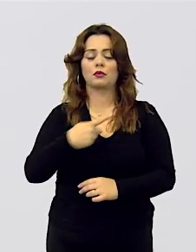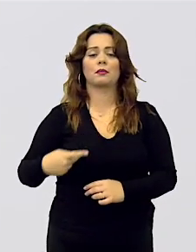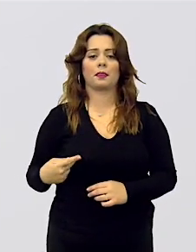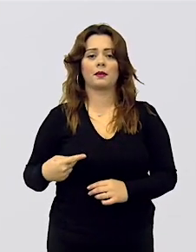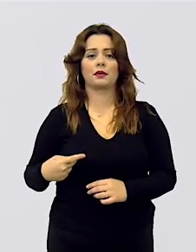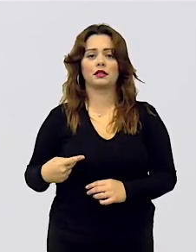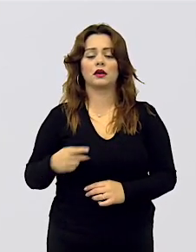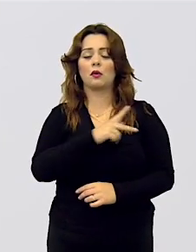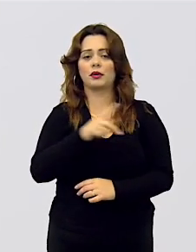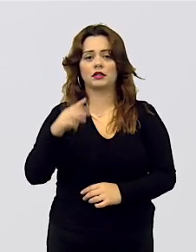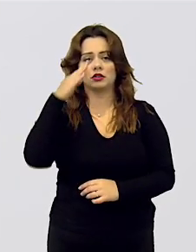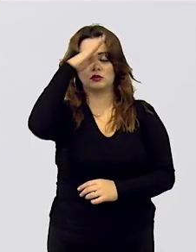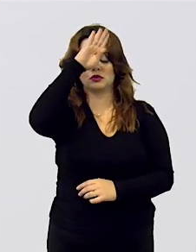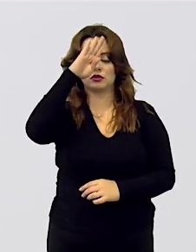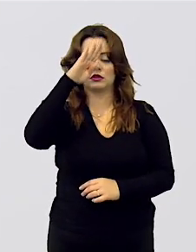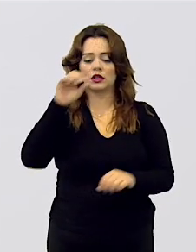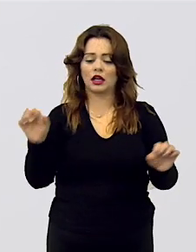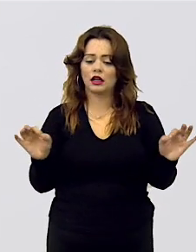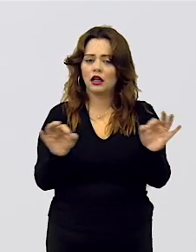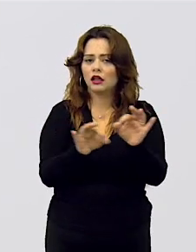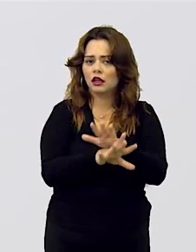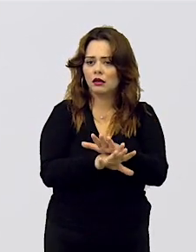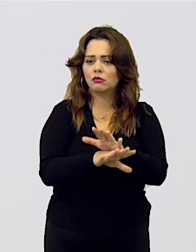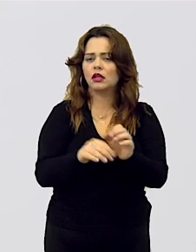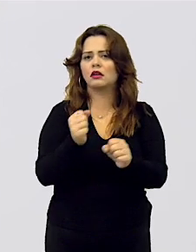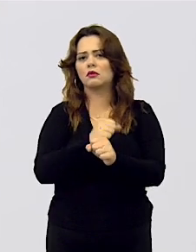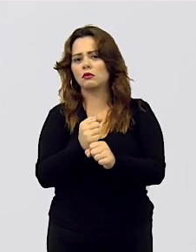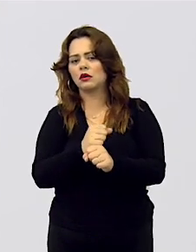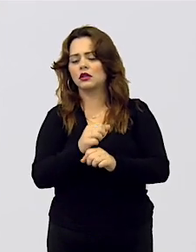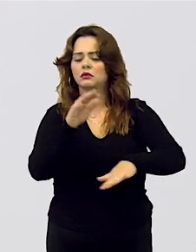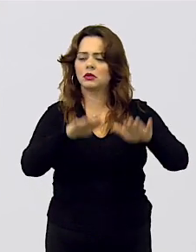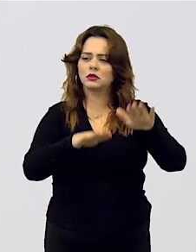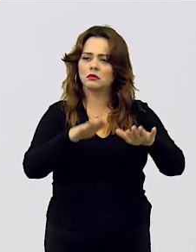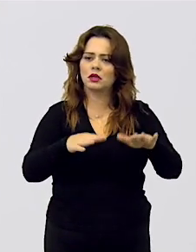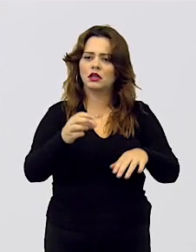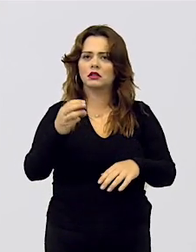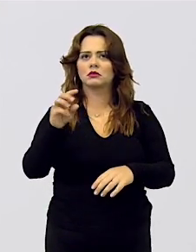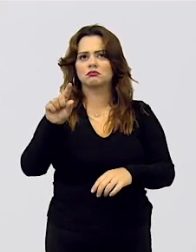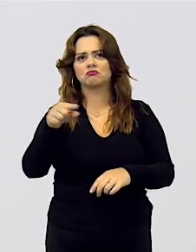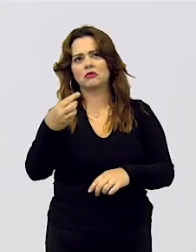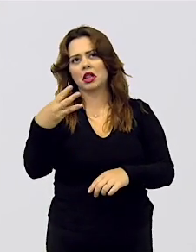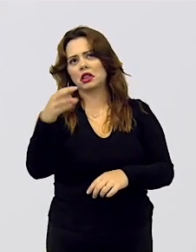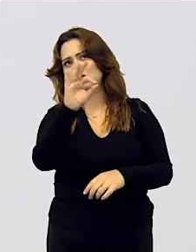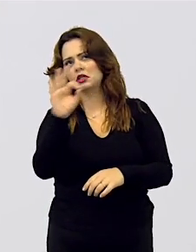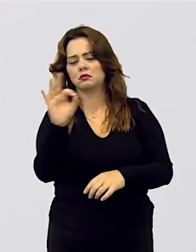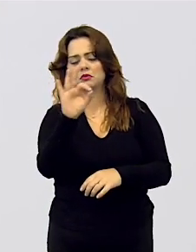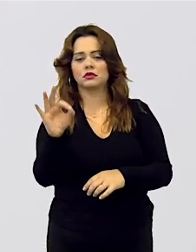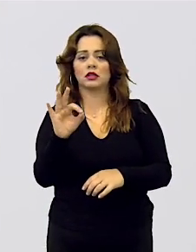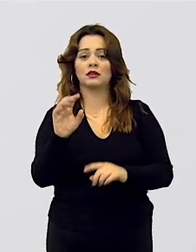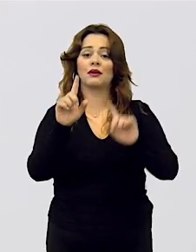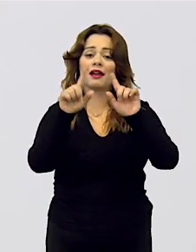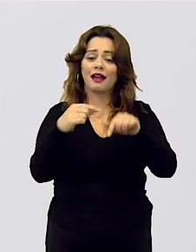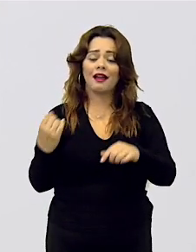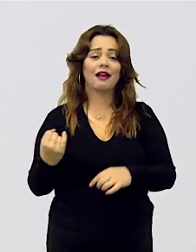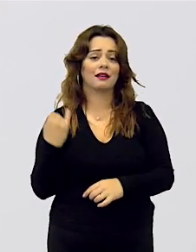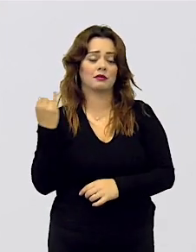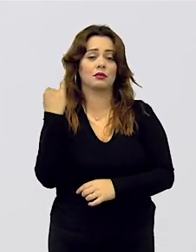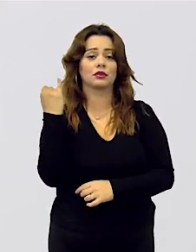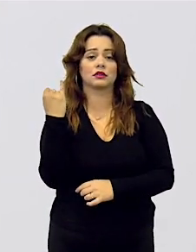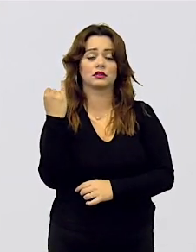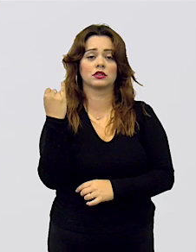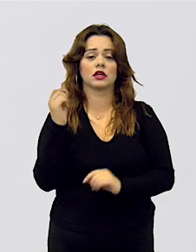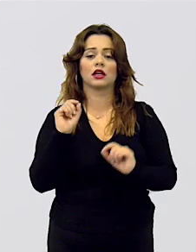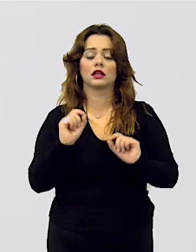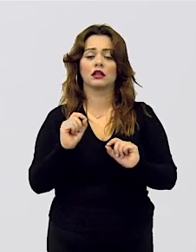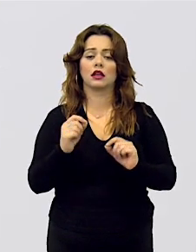como a taxa de crescimento próximo aos 3% Talvez um pouquinho superior aos 3% é um grande feito no